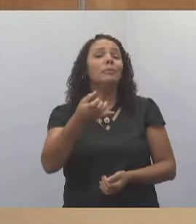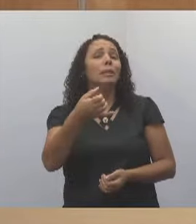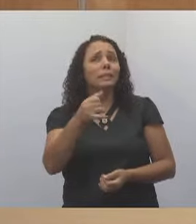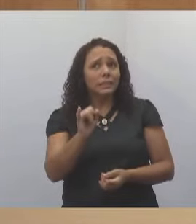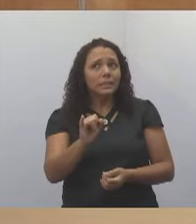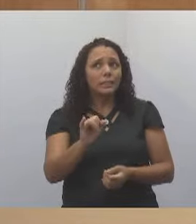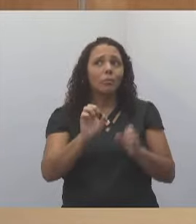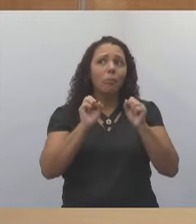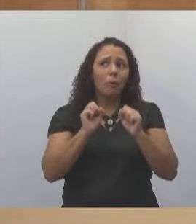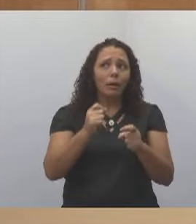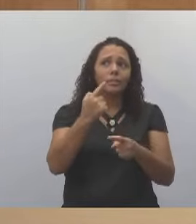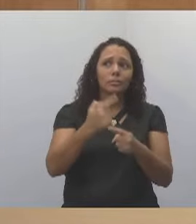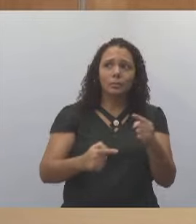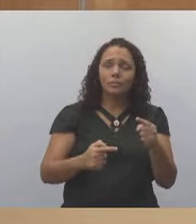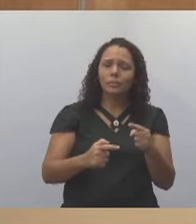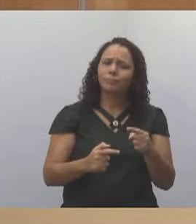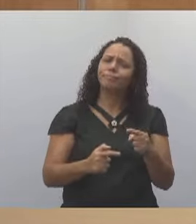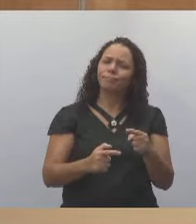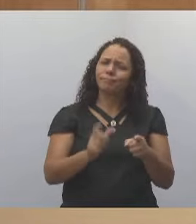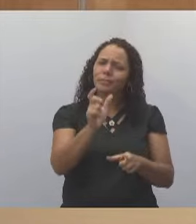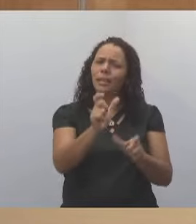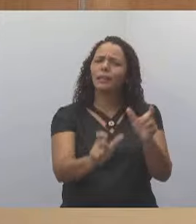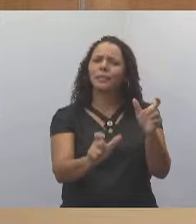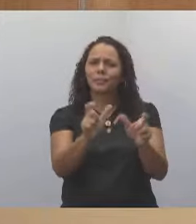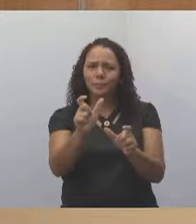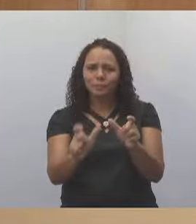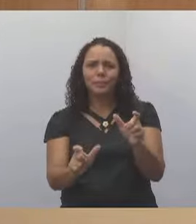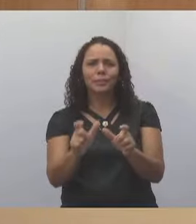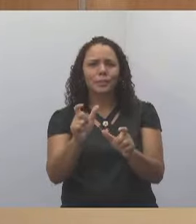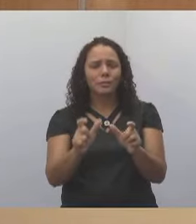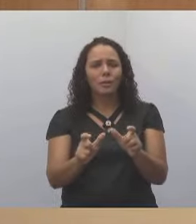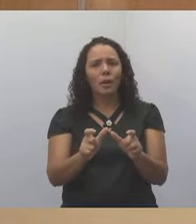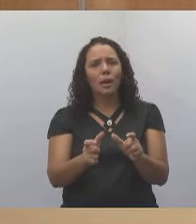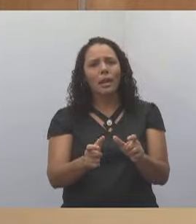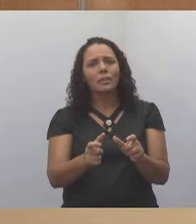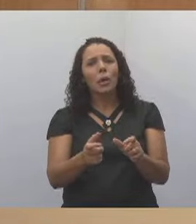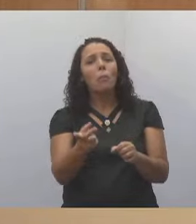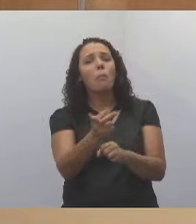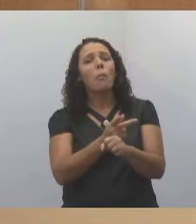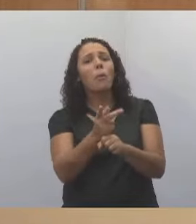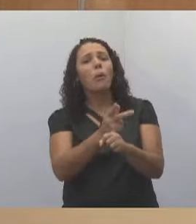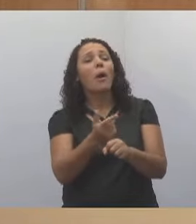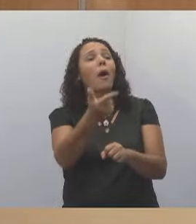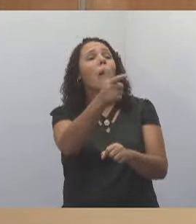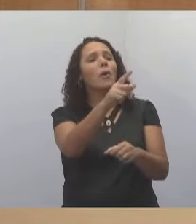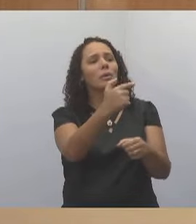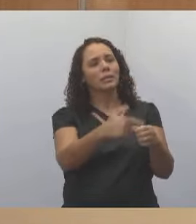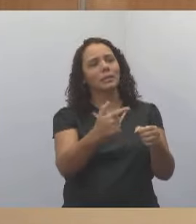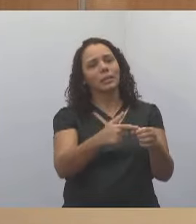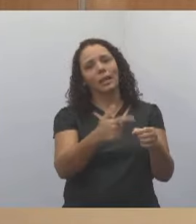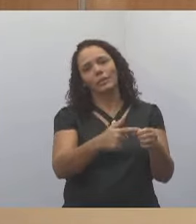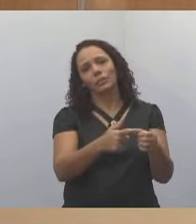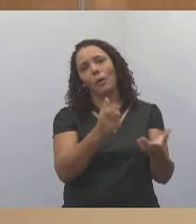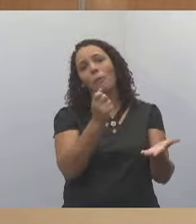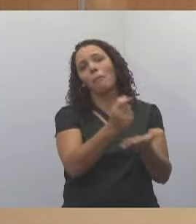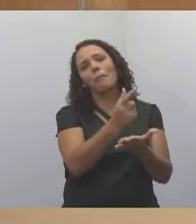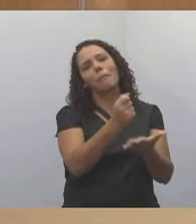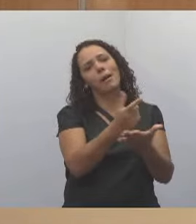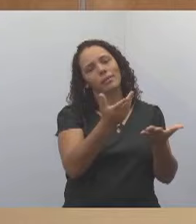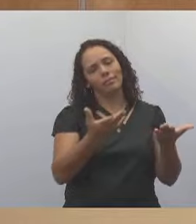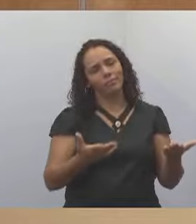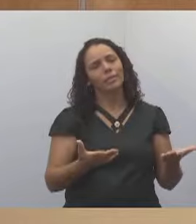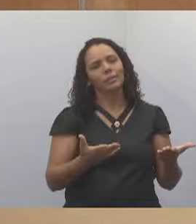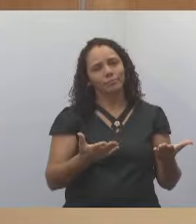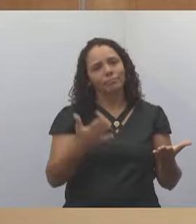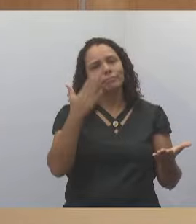proibisse, as pessoas estariam indo para São José dos Campos, Guararema, São José dos Campos, Santa Branca